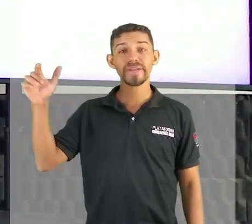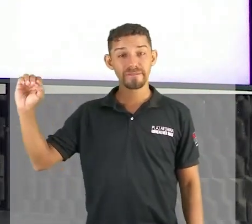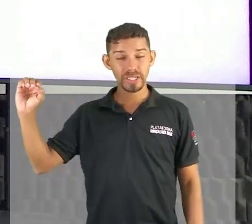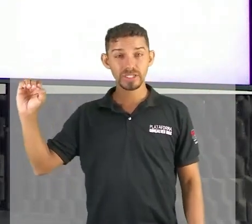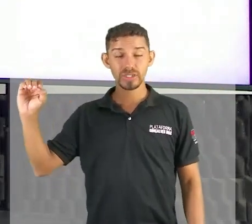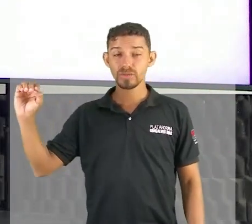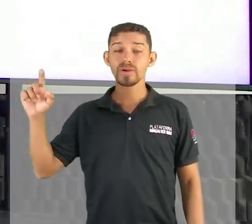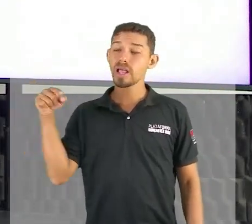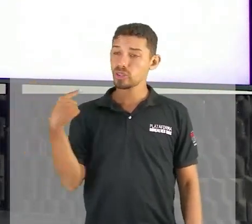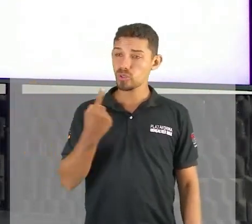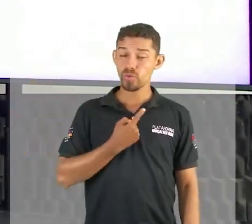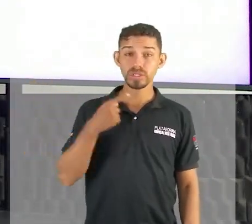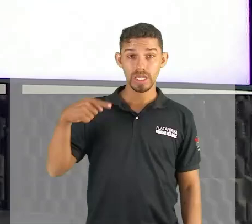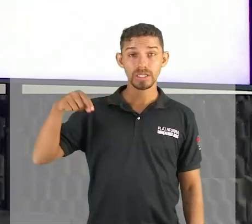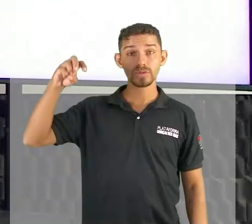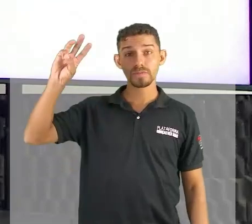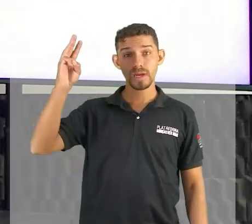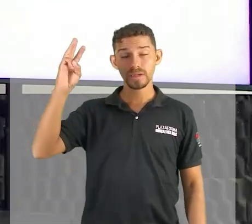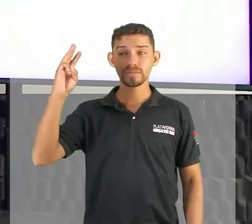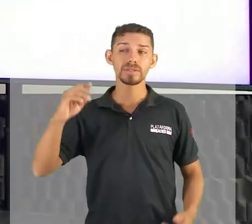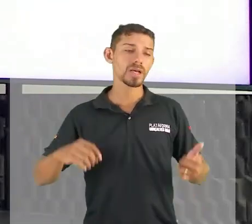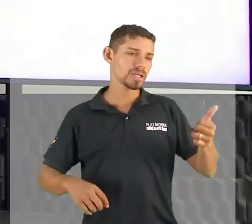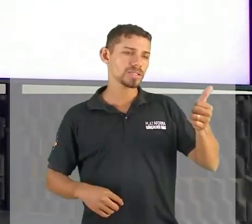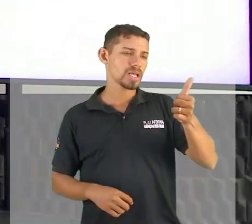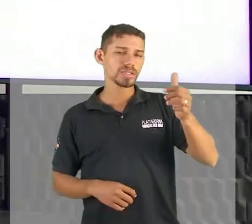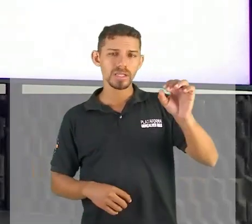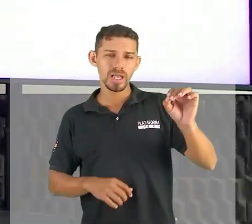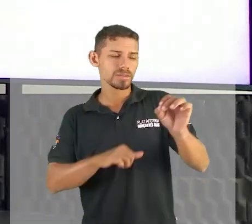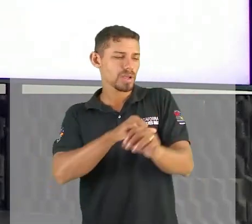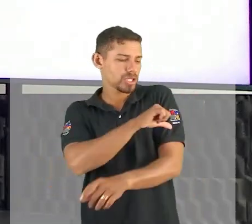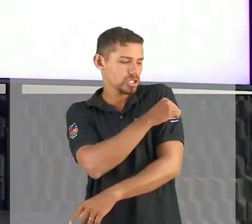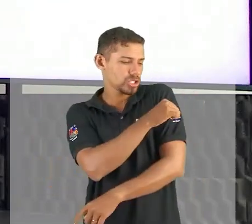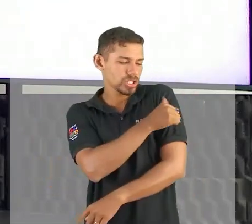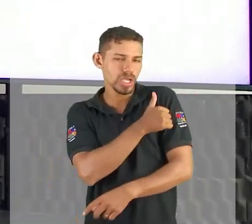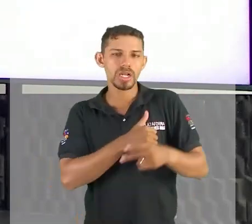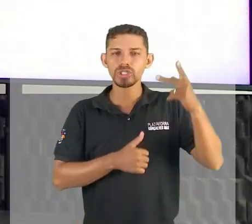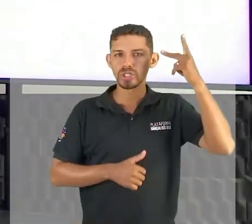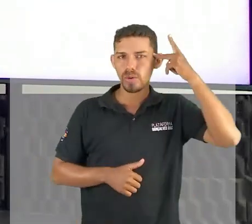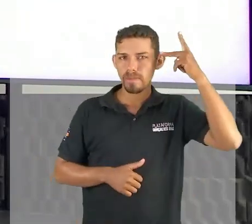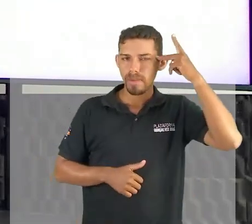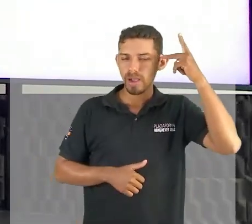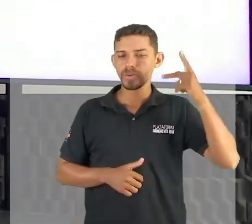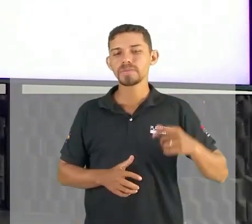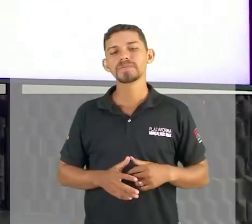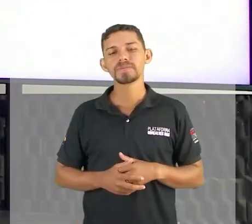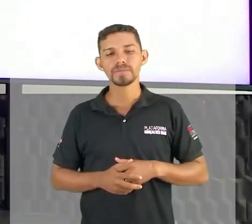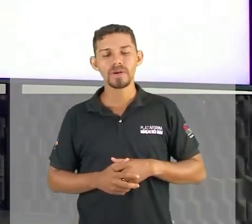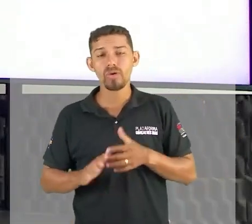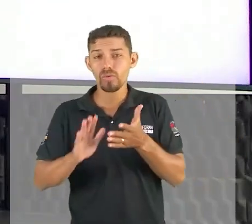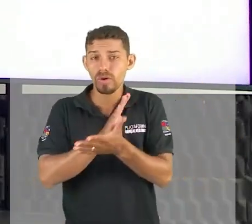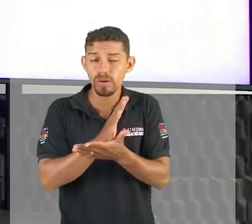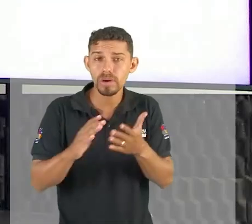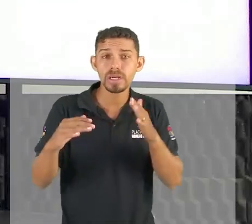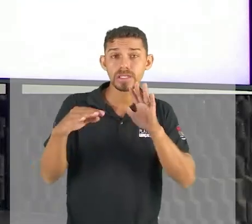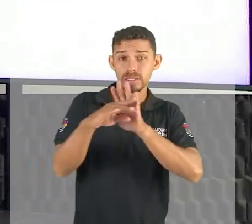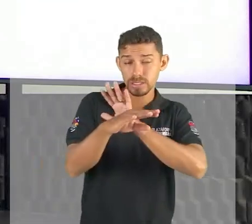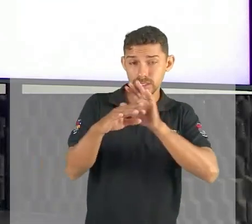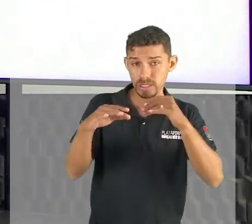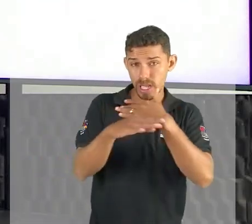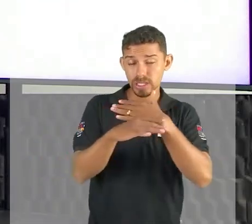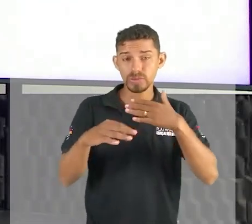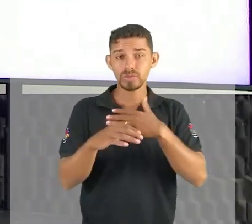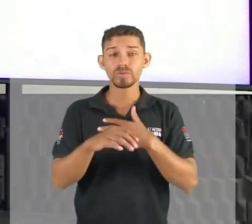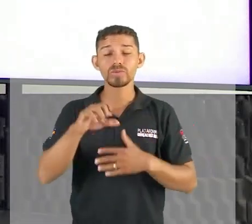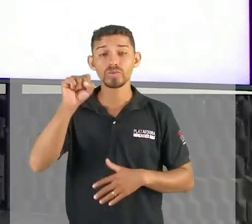nós no Maranhão 110 para Rio de Janeiro São Paulo algumas cidades do do Sul